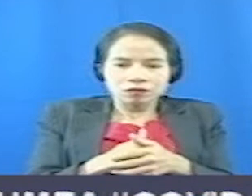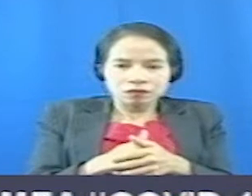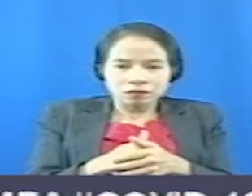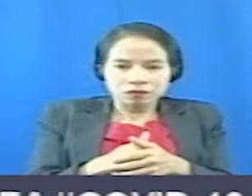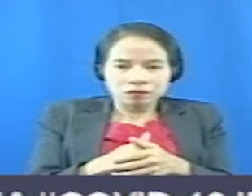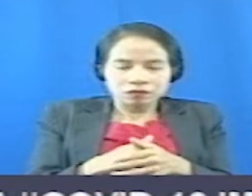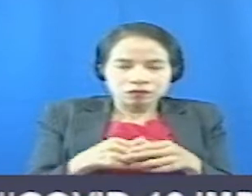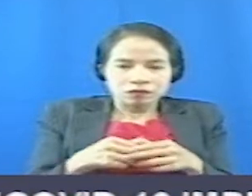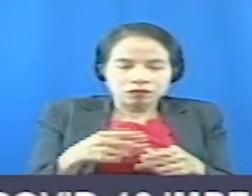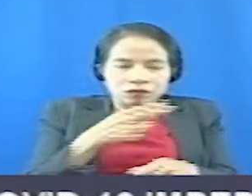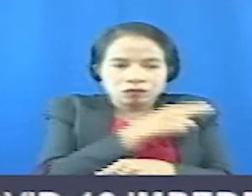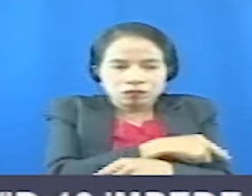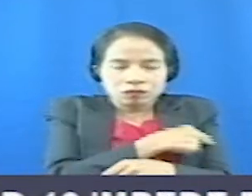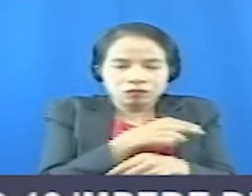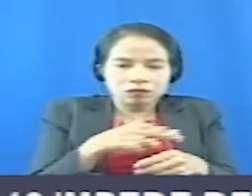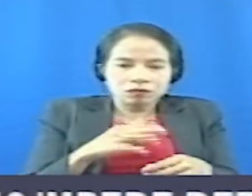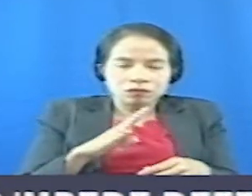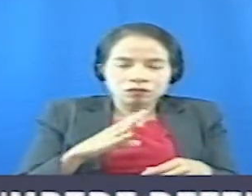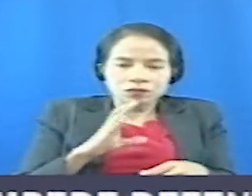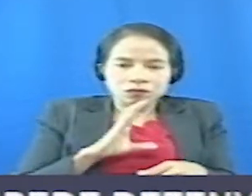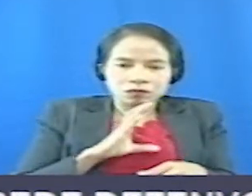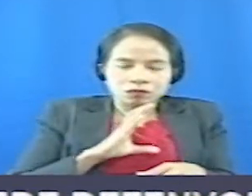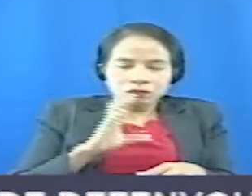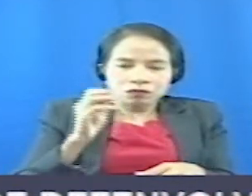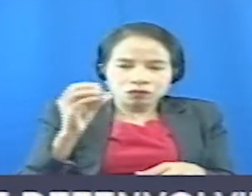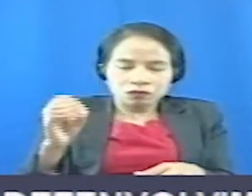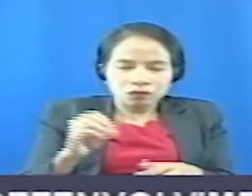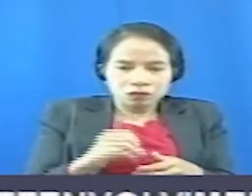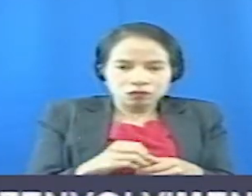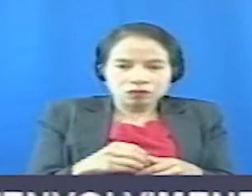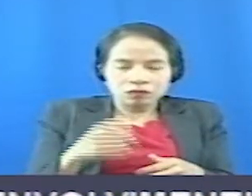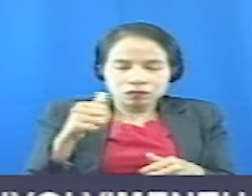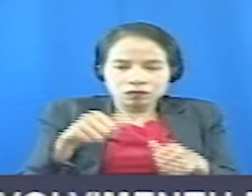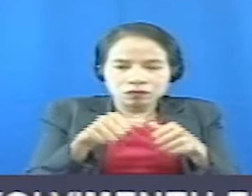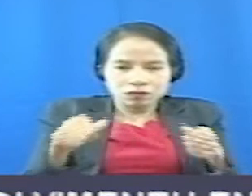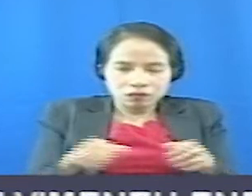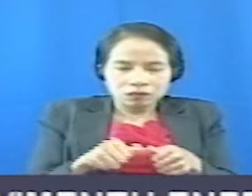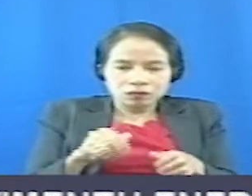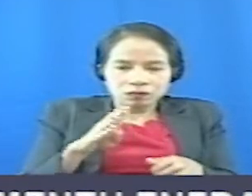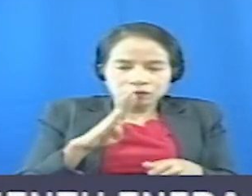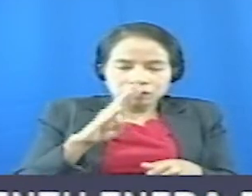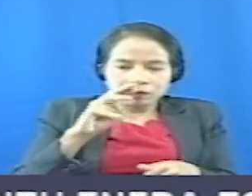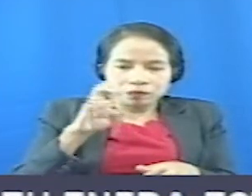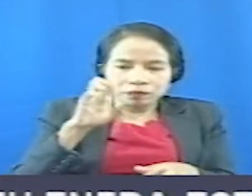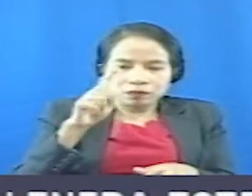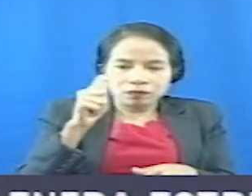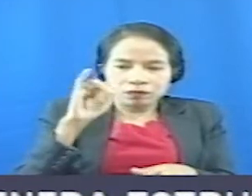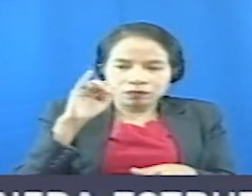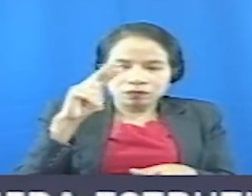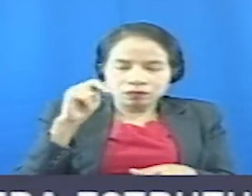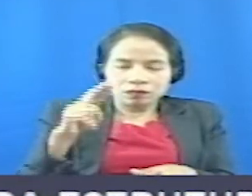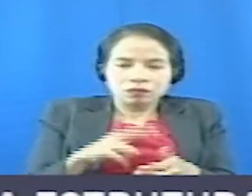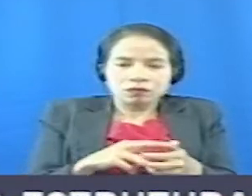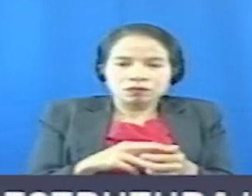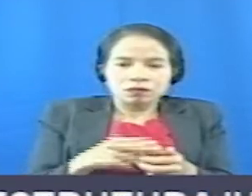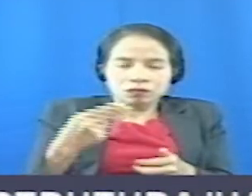Centro Saúde Comoro. Caso positivo ida Seluk e a aldeia Metin 1, Suco Comoro Mos, posto